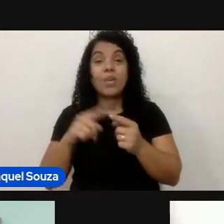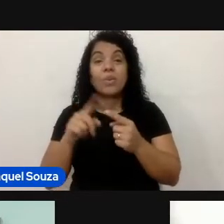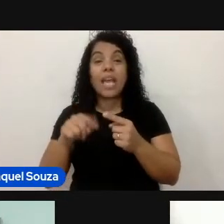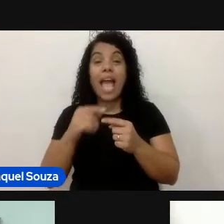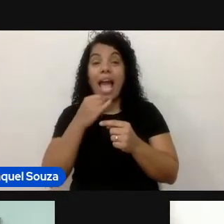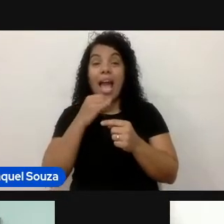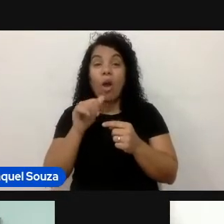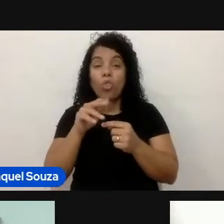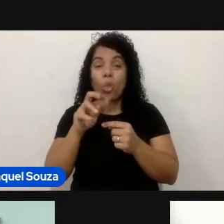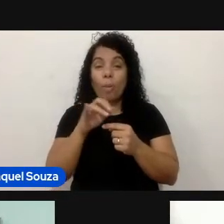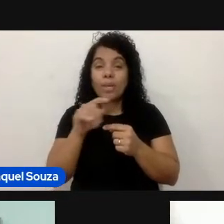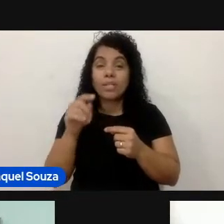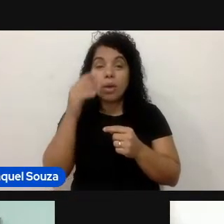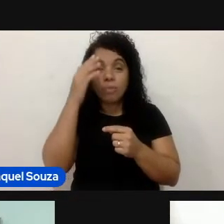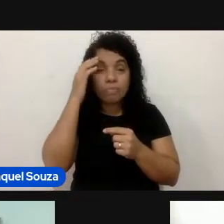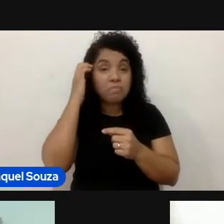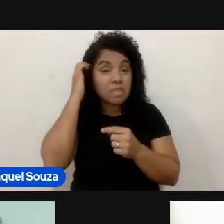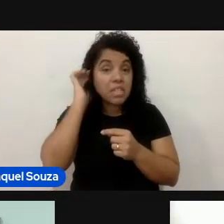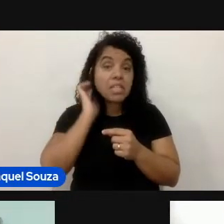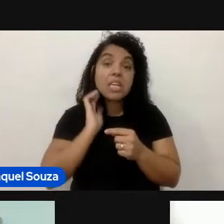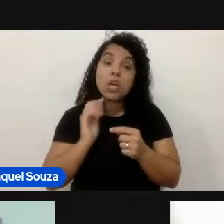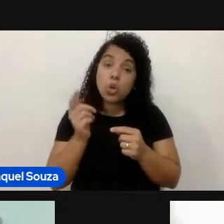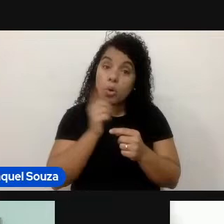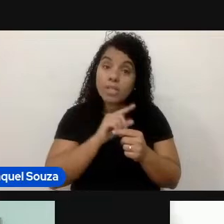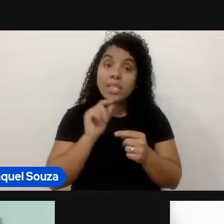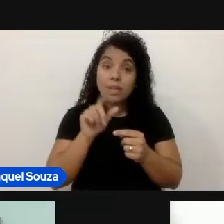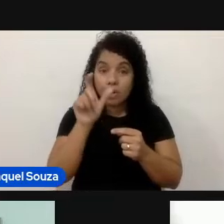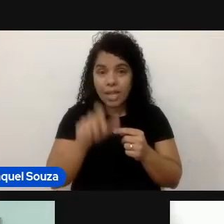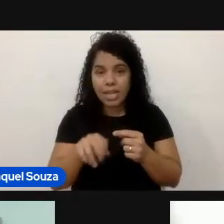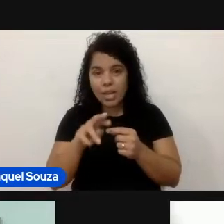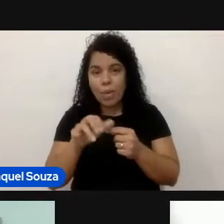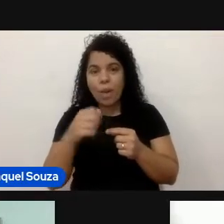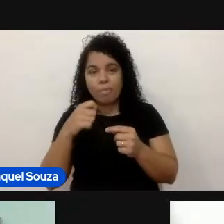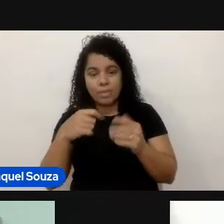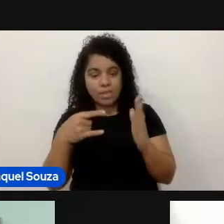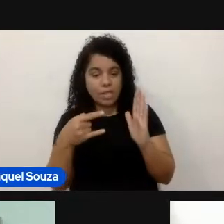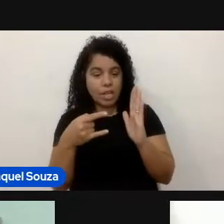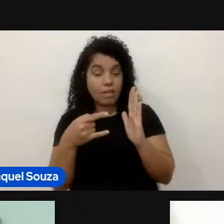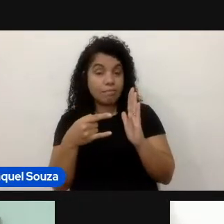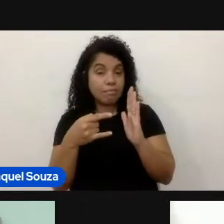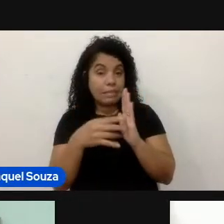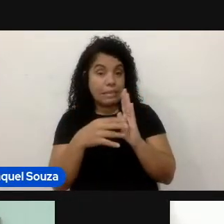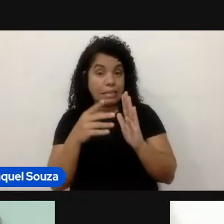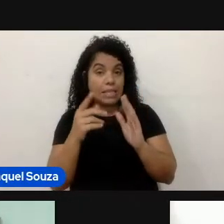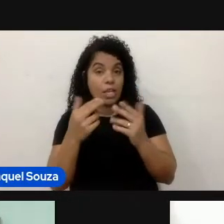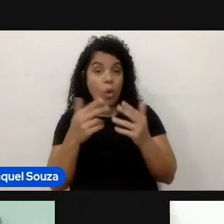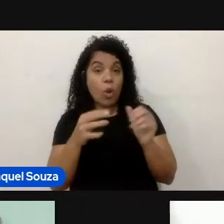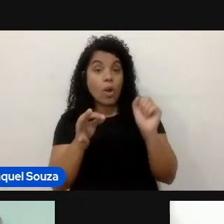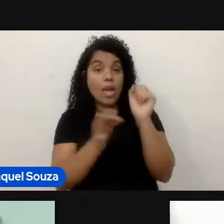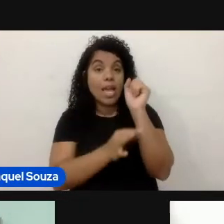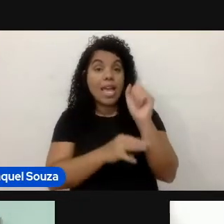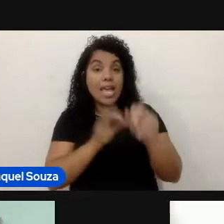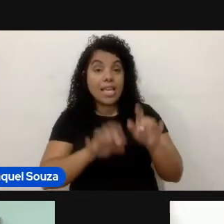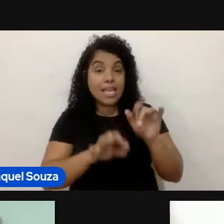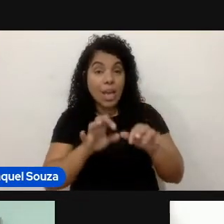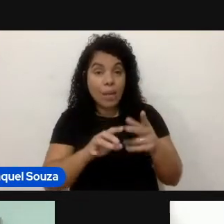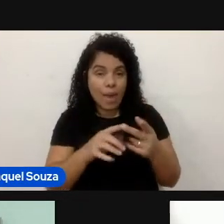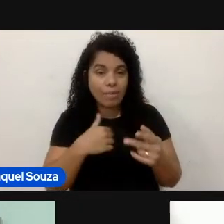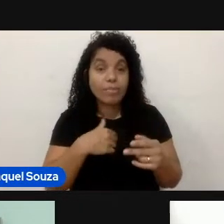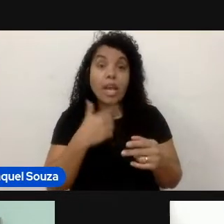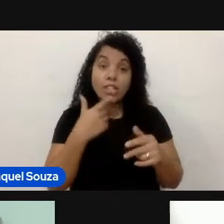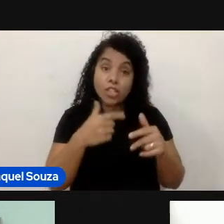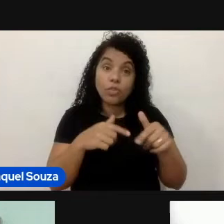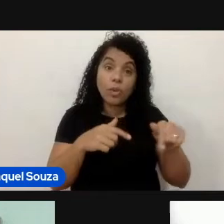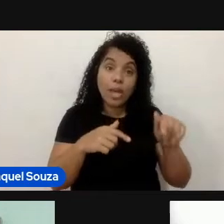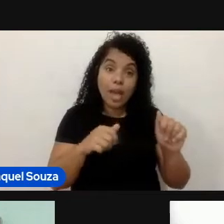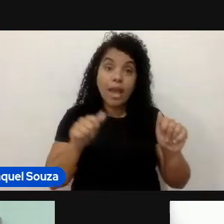automação, que ele consiga também codar. Daí a gente já falou um pouquinho de QA e QC. O mercado ainda enxerga muito o QA